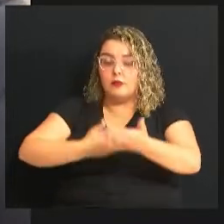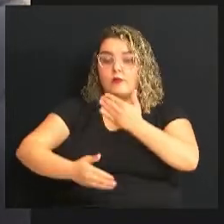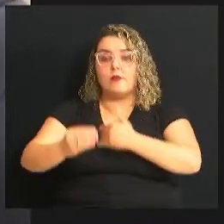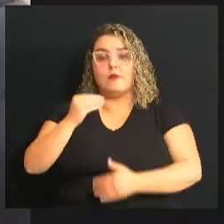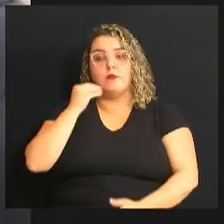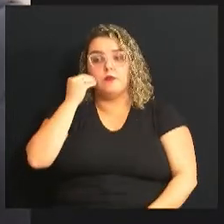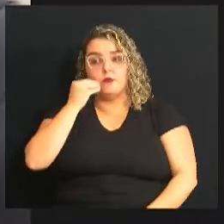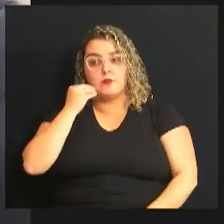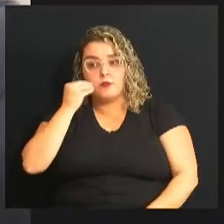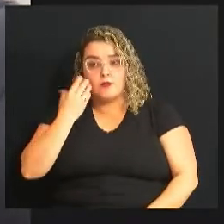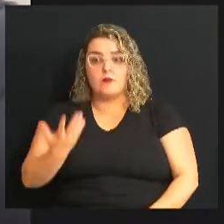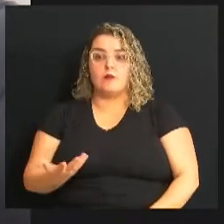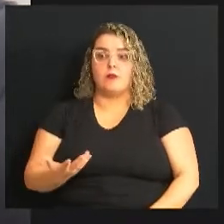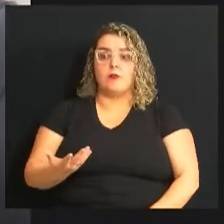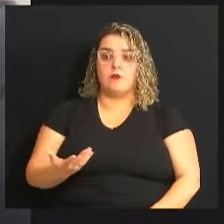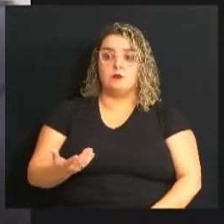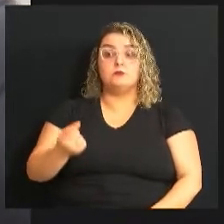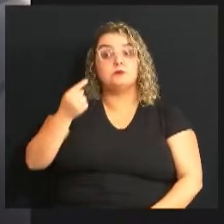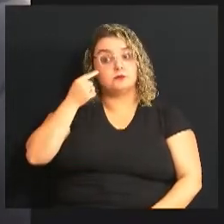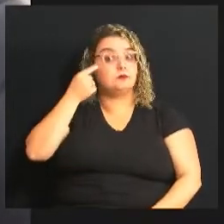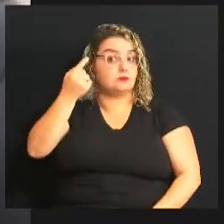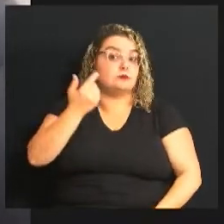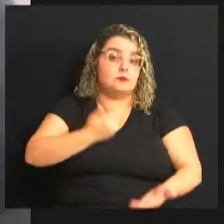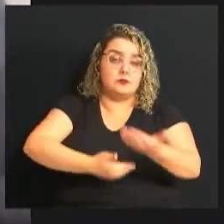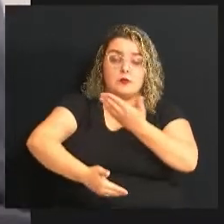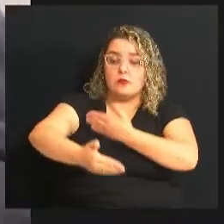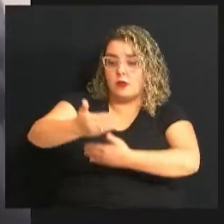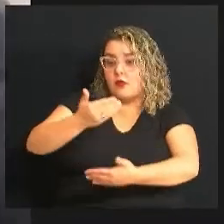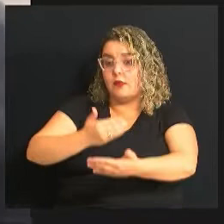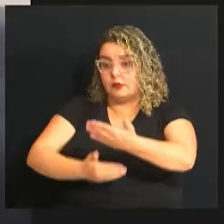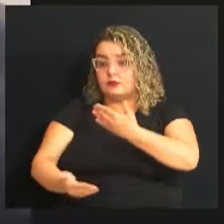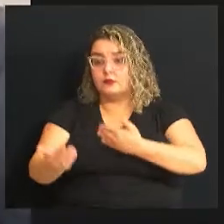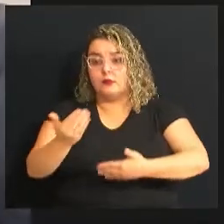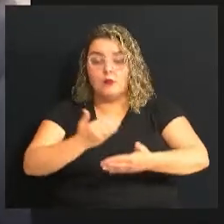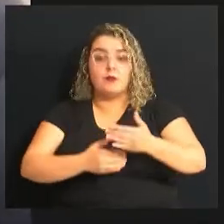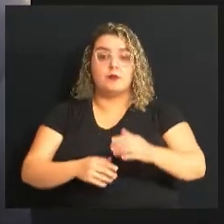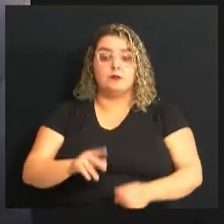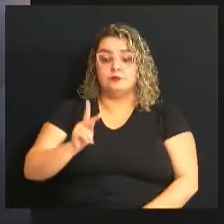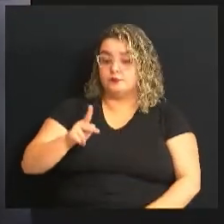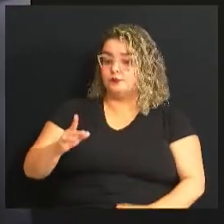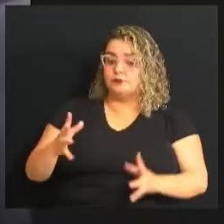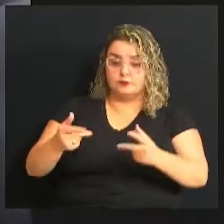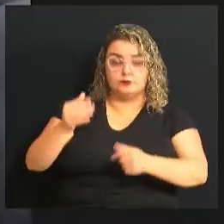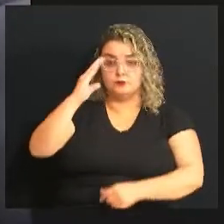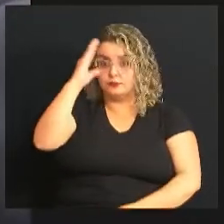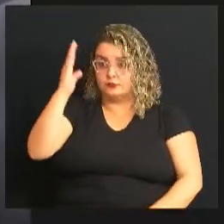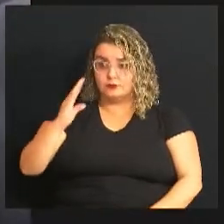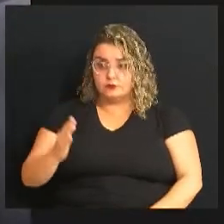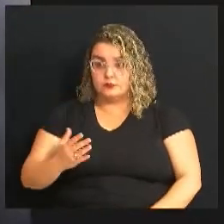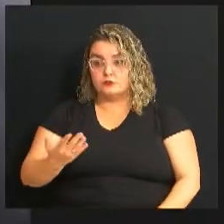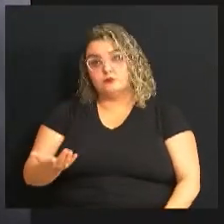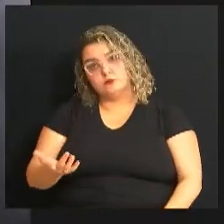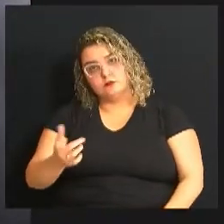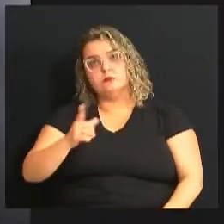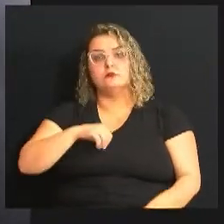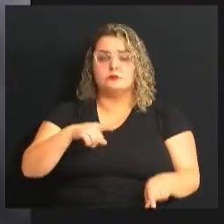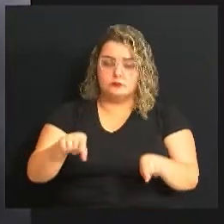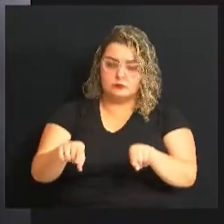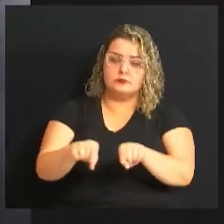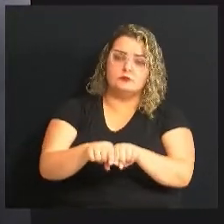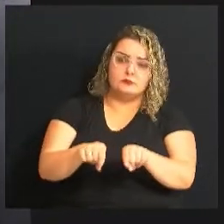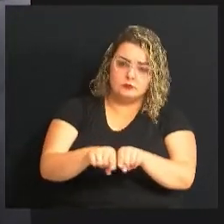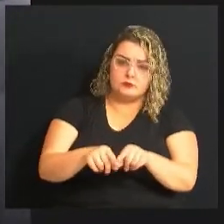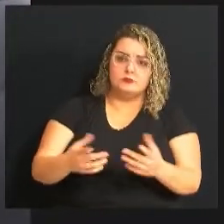estarão trocando ideias com estes professores do Brasil todo. Temos também